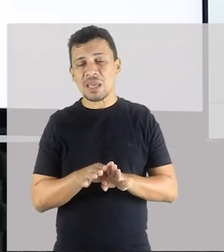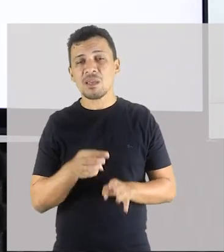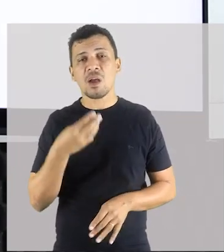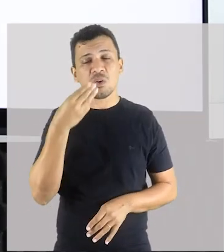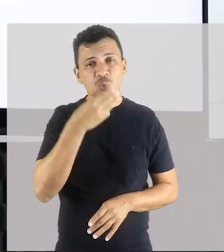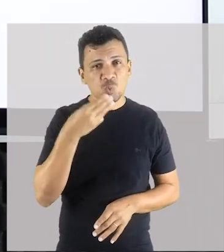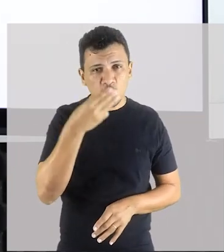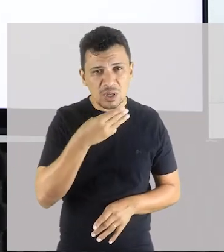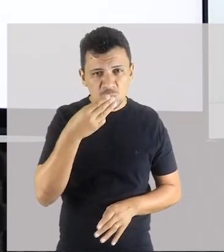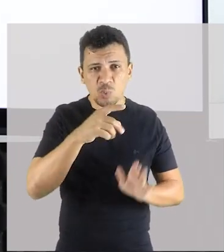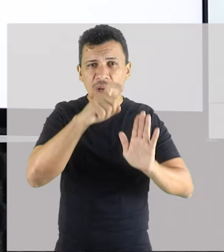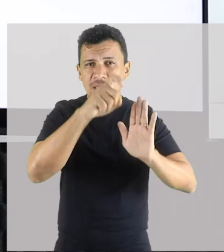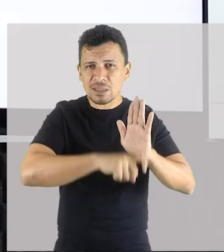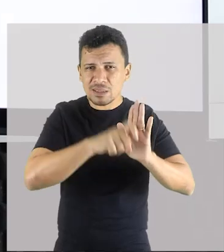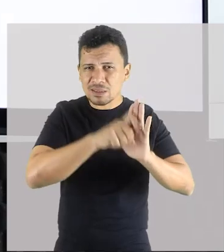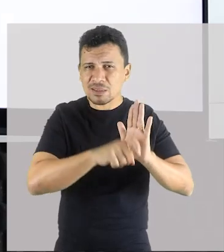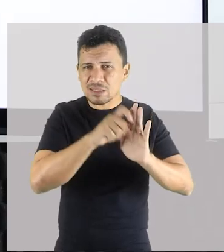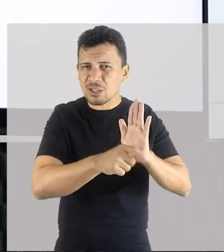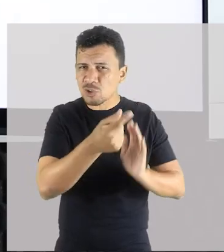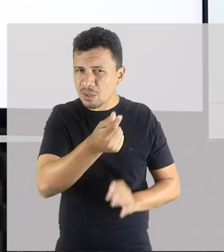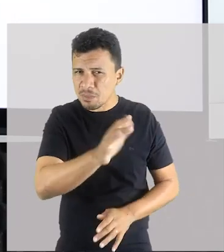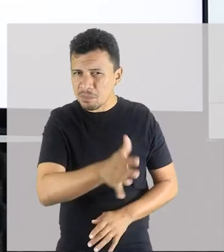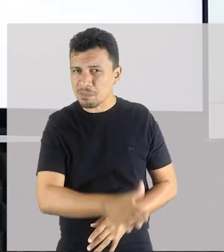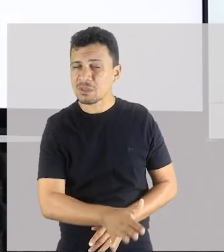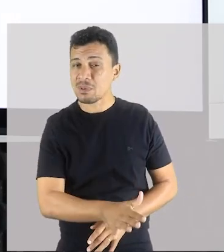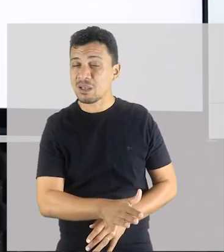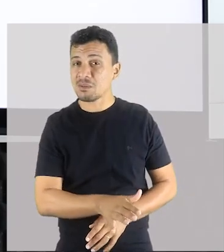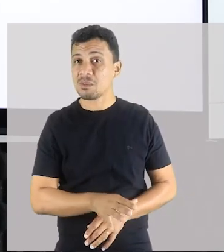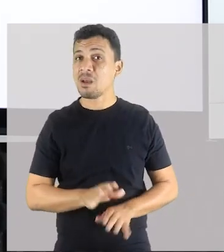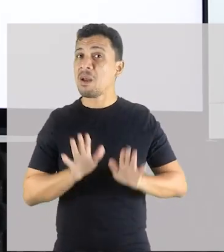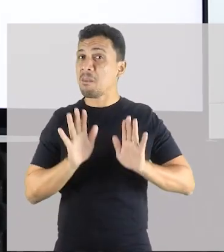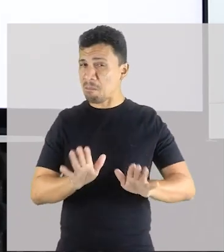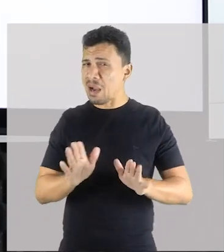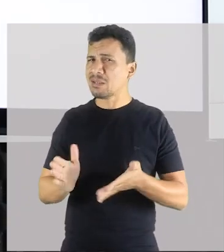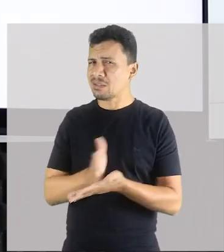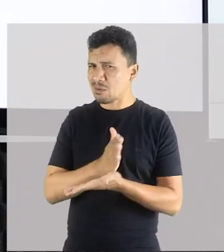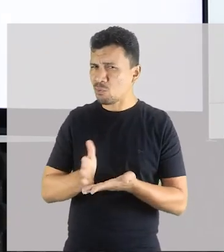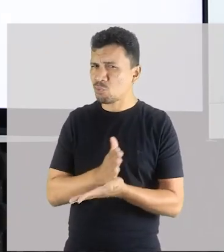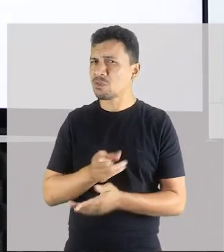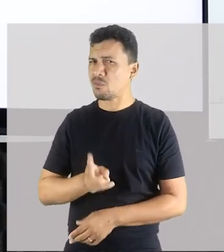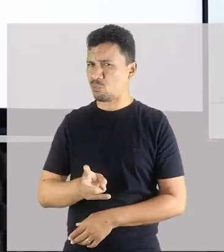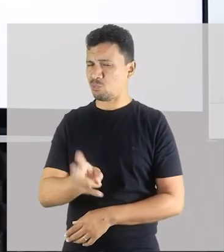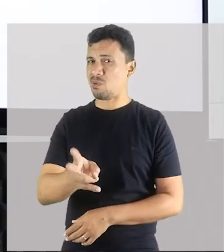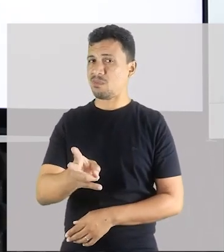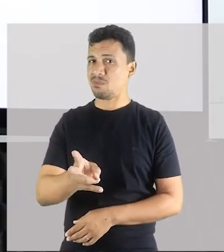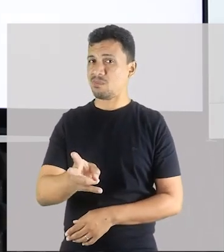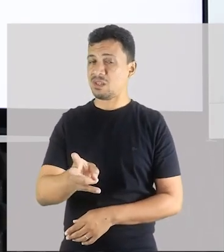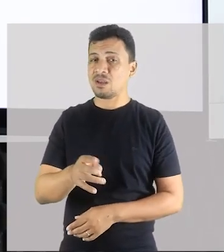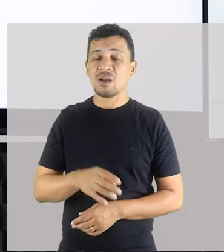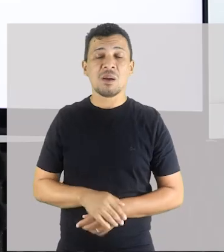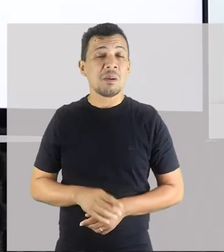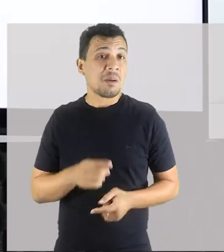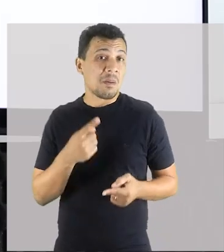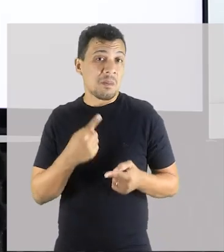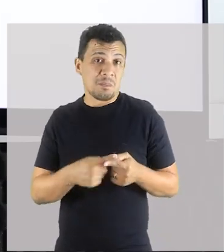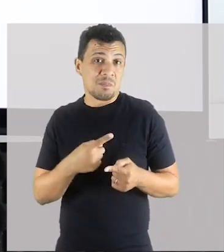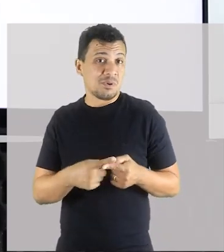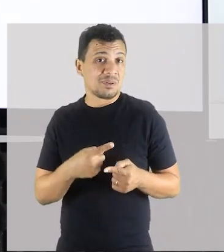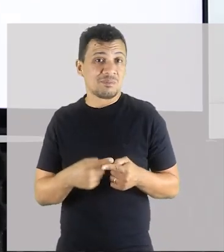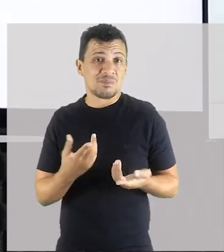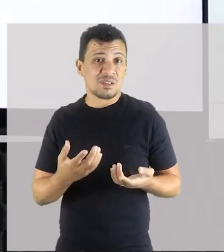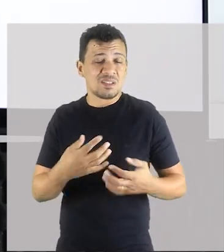açúcar, mas o restante vai continuar. Bom, isso de fato não foi o suficiente, porque esse processo,